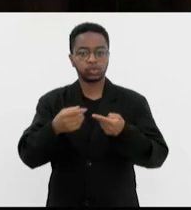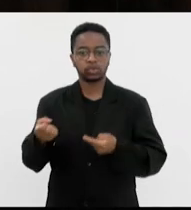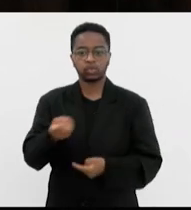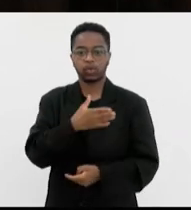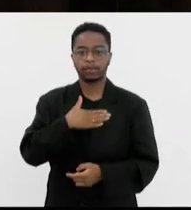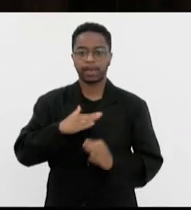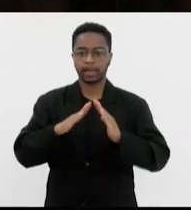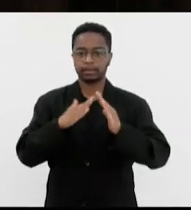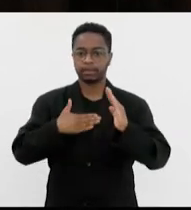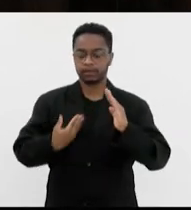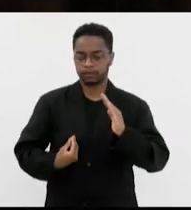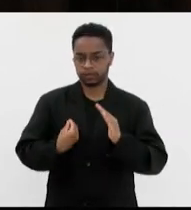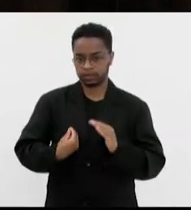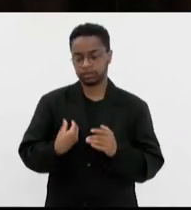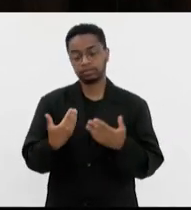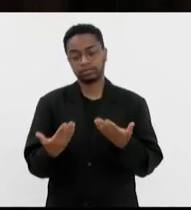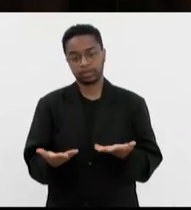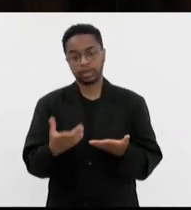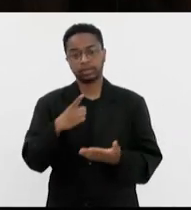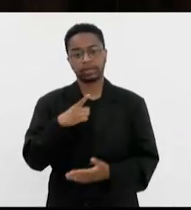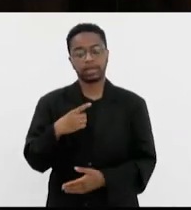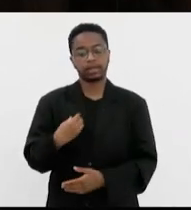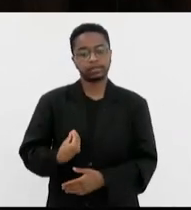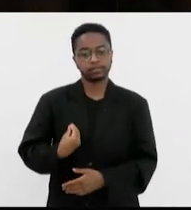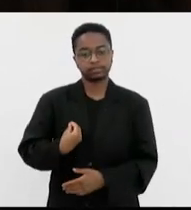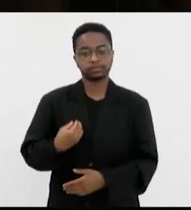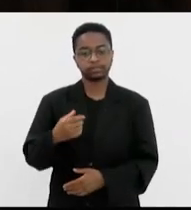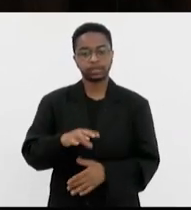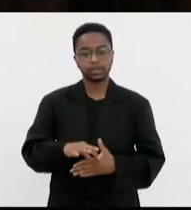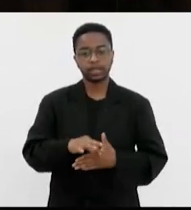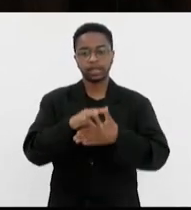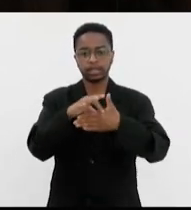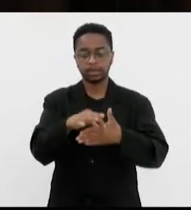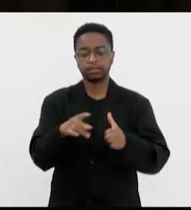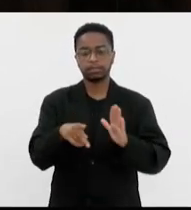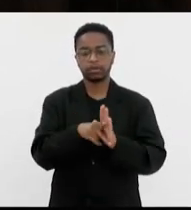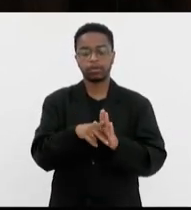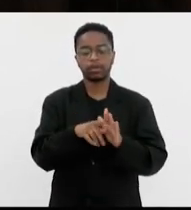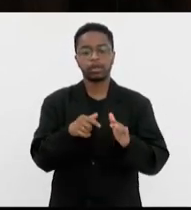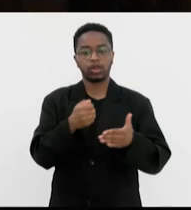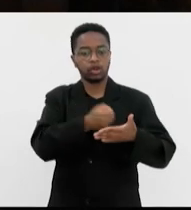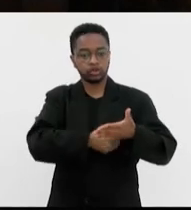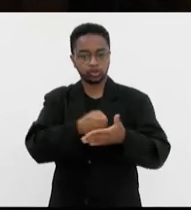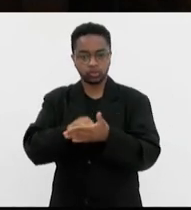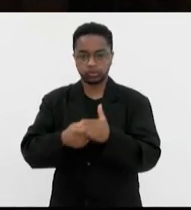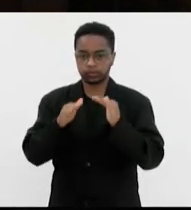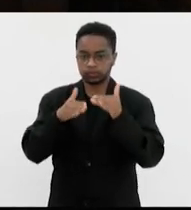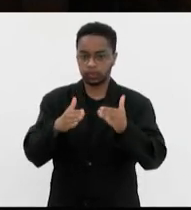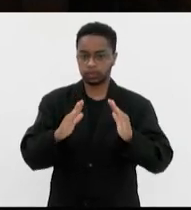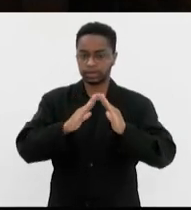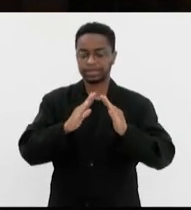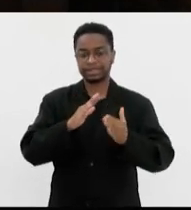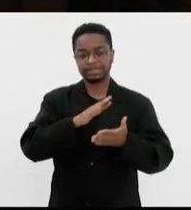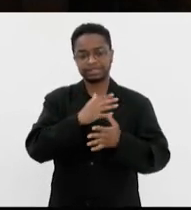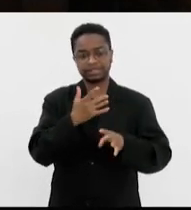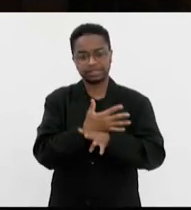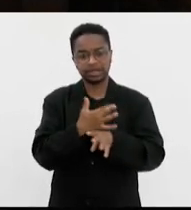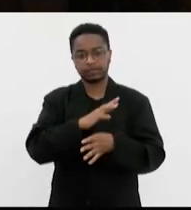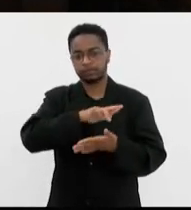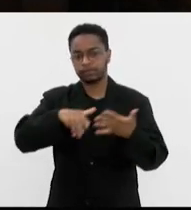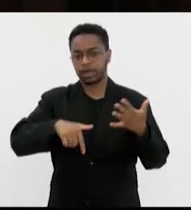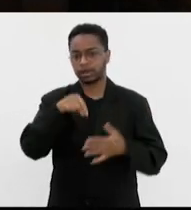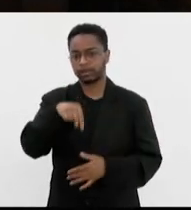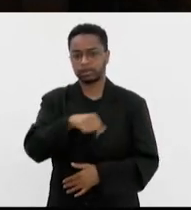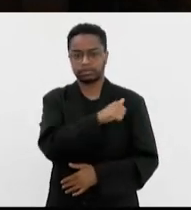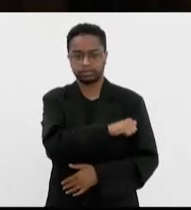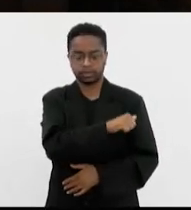Minha Vida. Ali a gente teve a presença de lideranças da luta por moradia de várias cidades do estado do Rio de Janeiro, convocamos